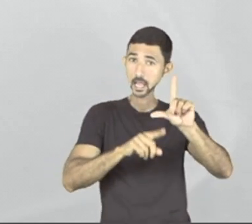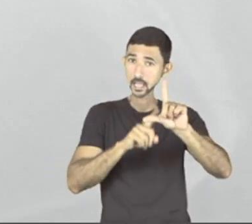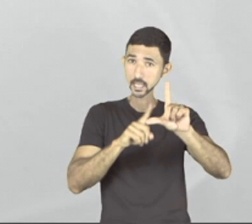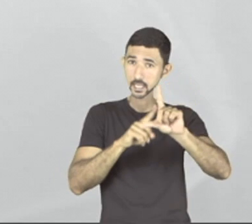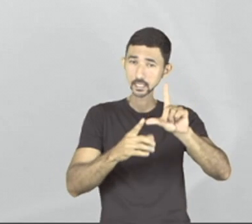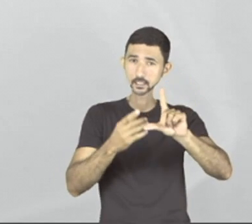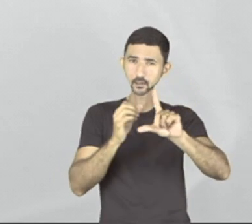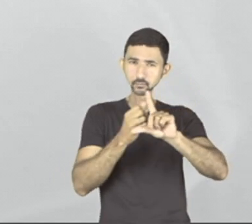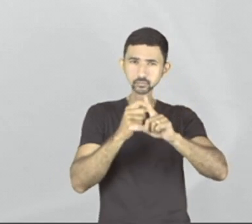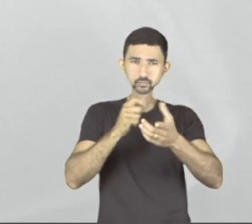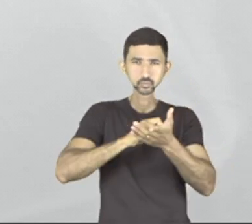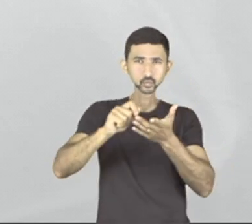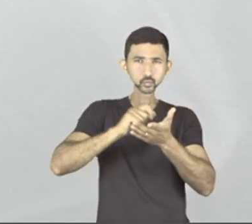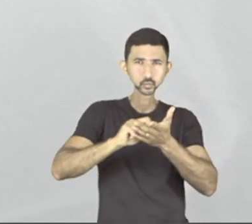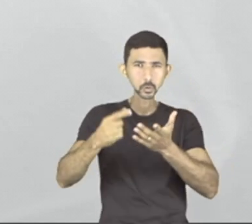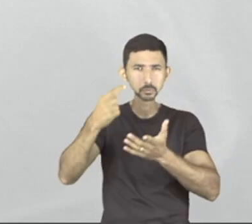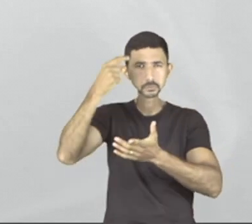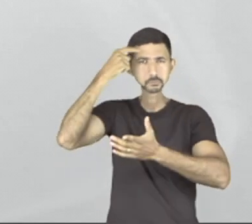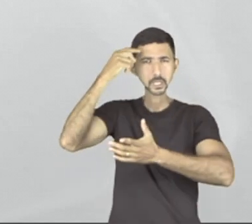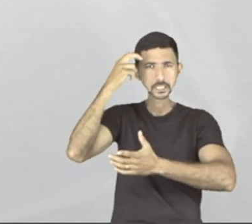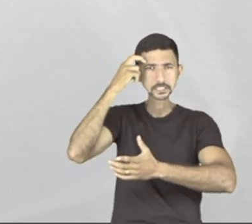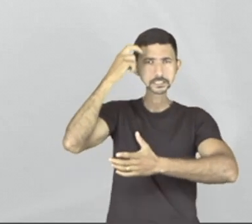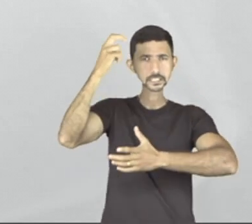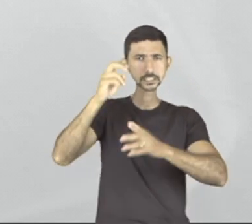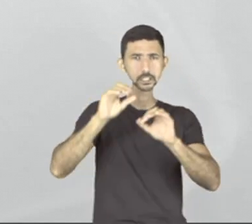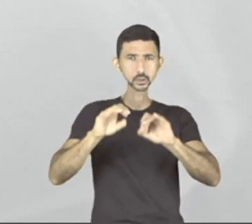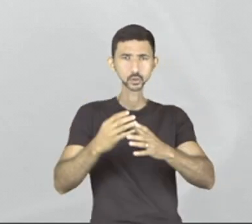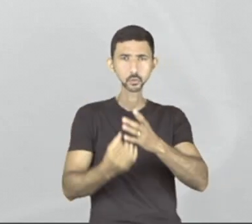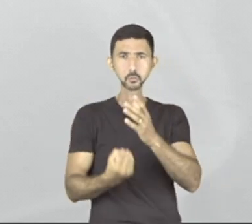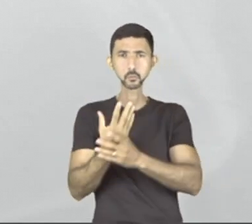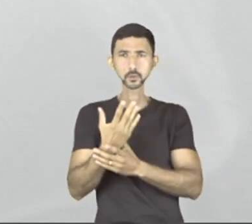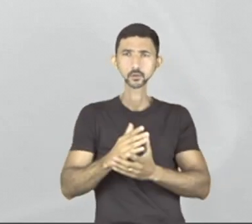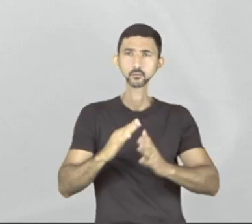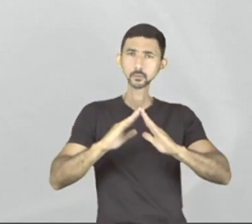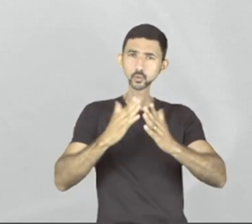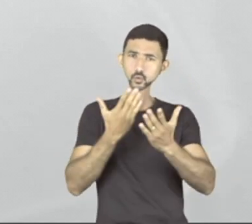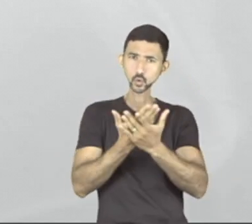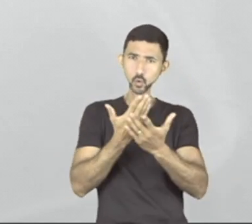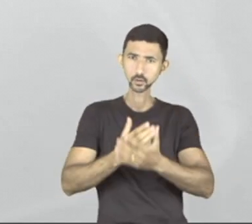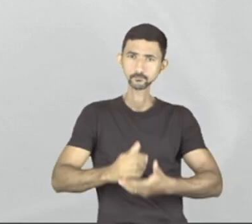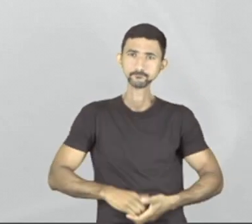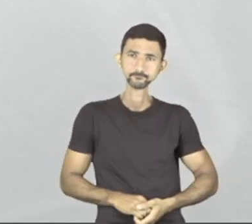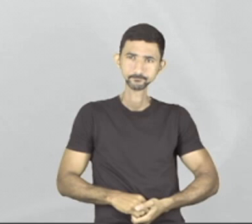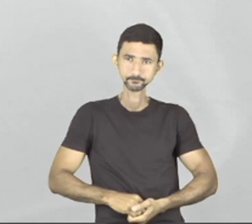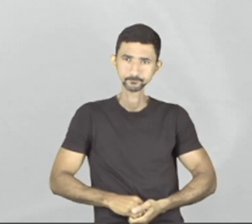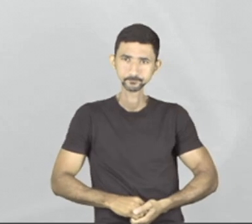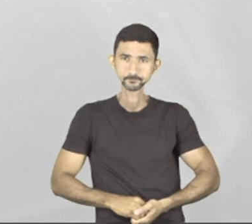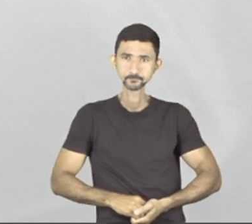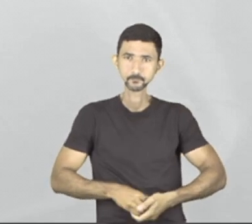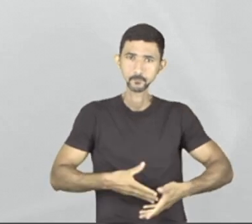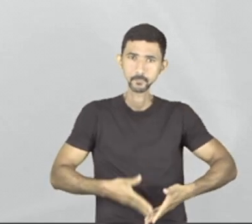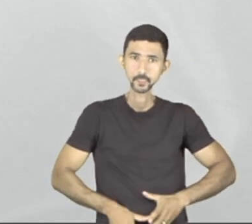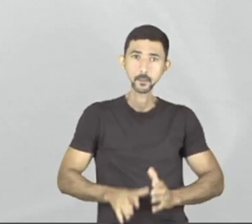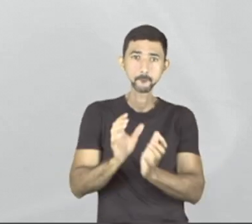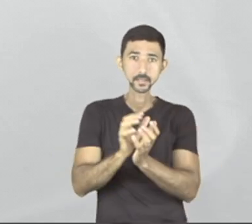era conhecido como intelectual, educador e ele foi o fundador deste colégio. Ele nasceu lá em Pernambuco em